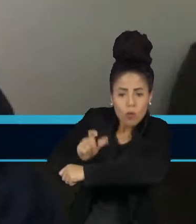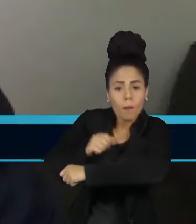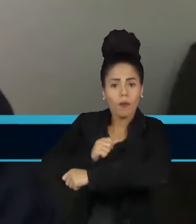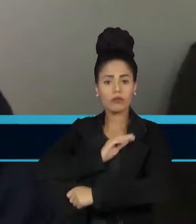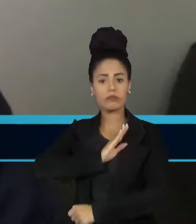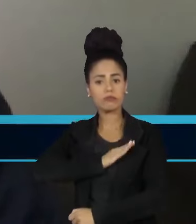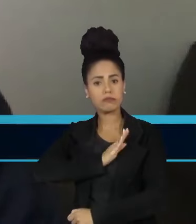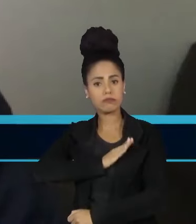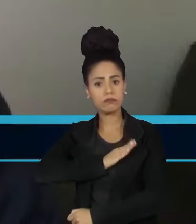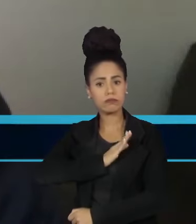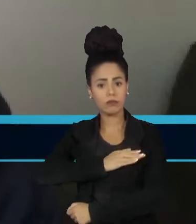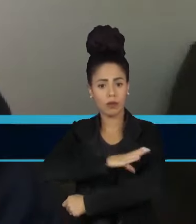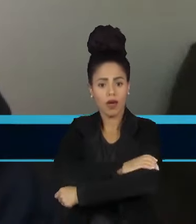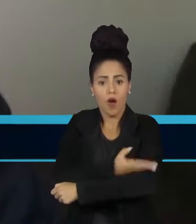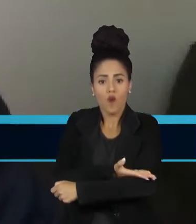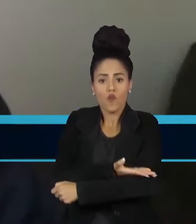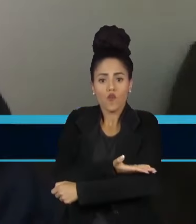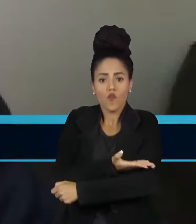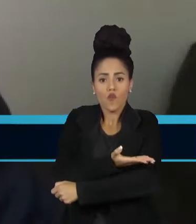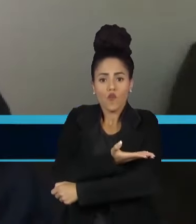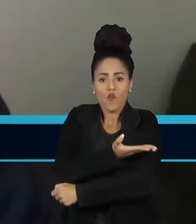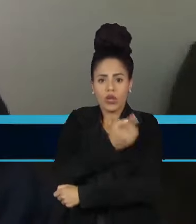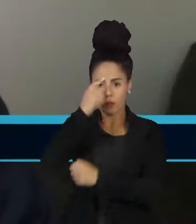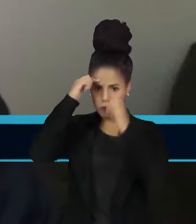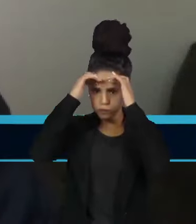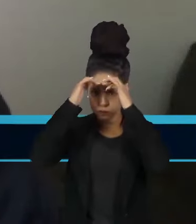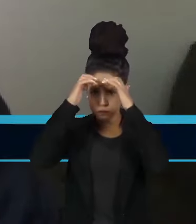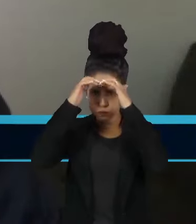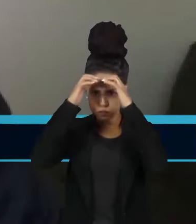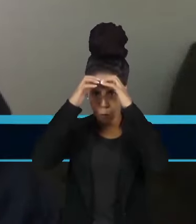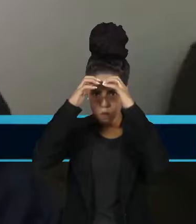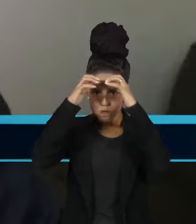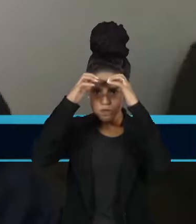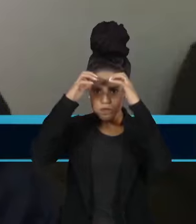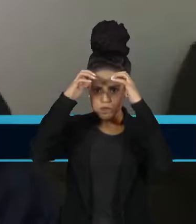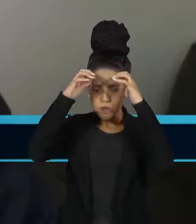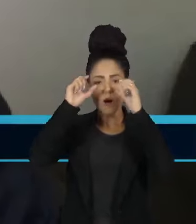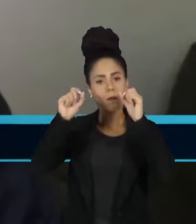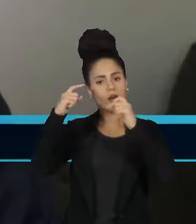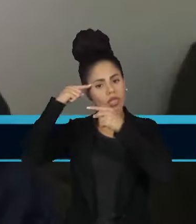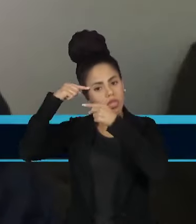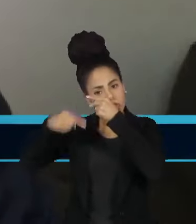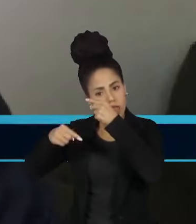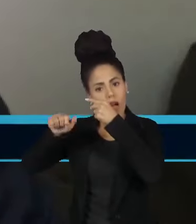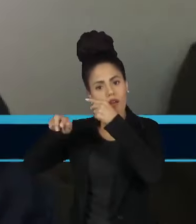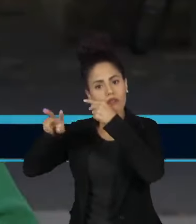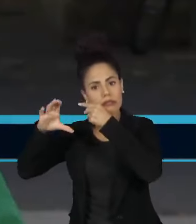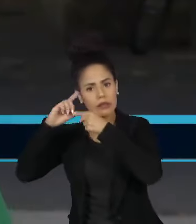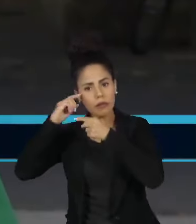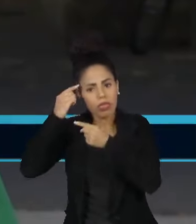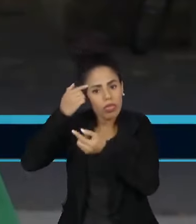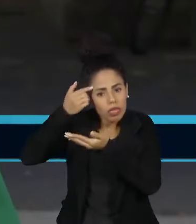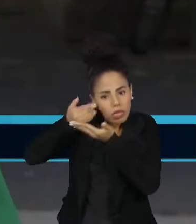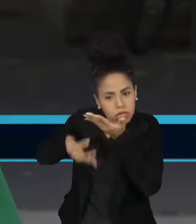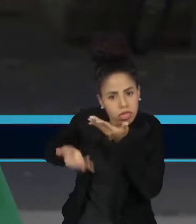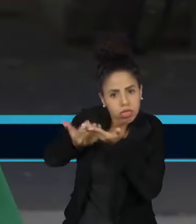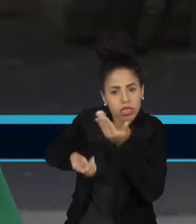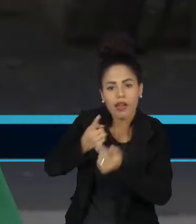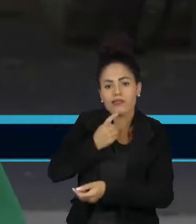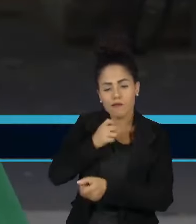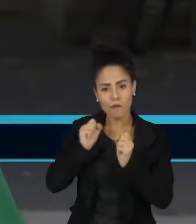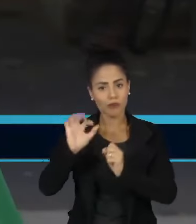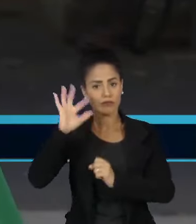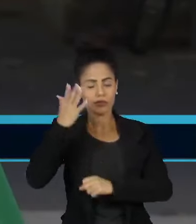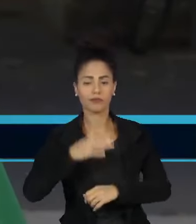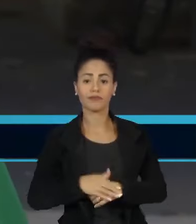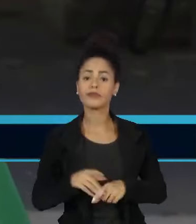arterial e romper vasos no cérebro, causando acidentes vasculares hemorrágicos. O estudo destaca